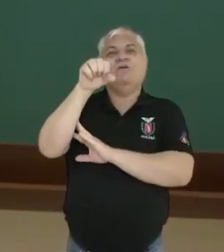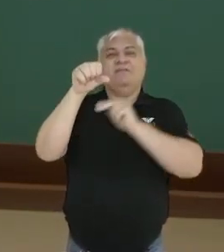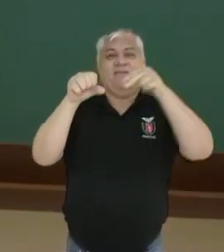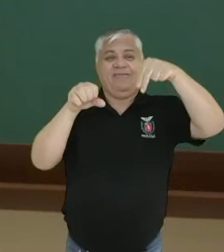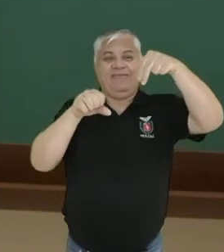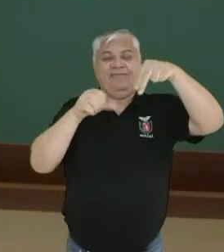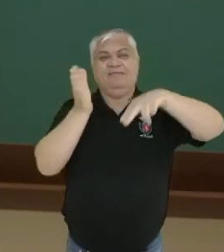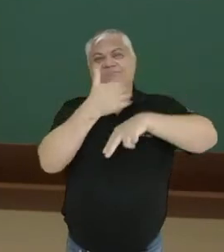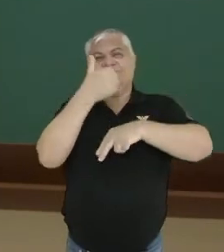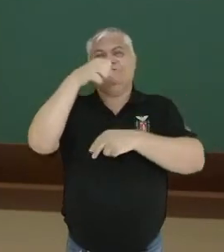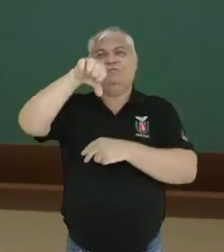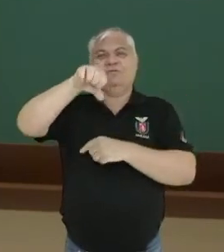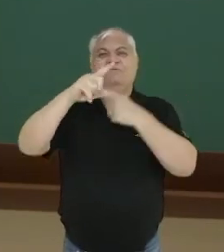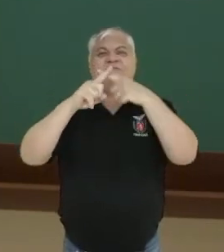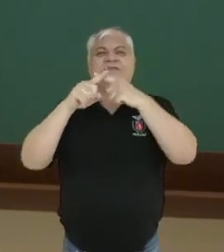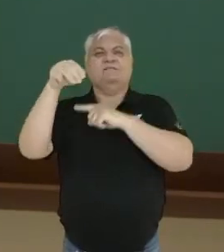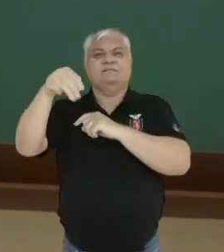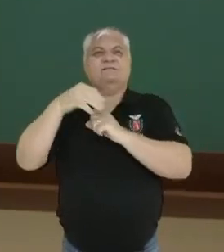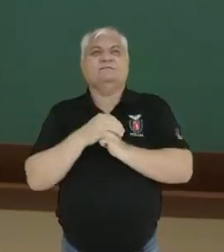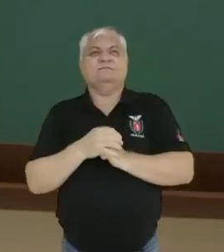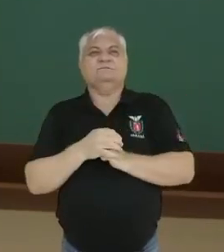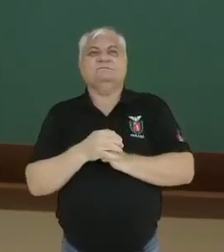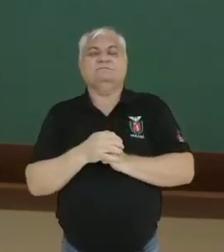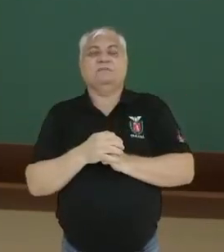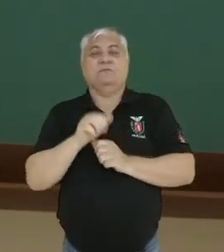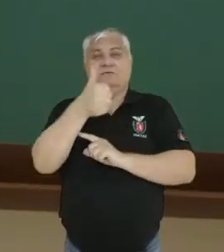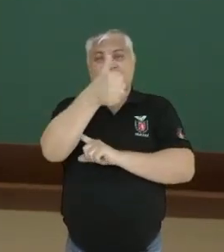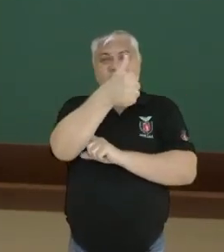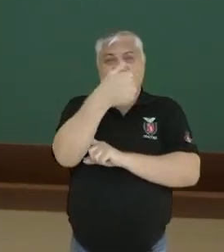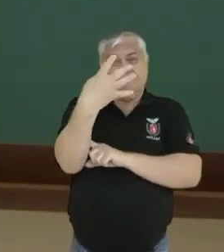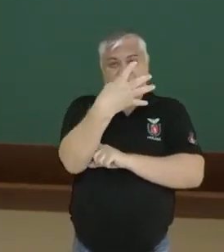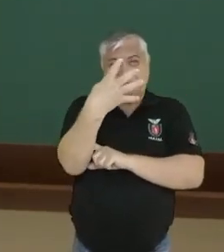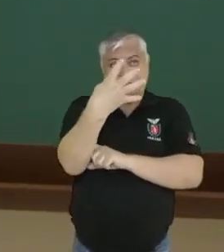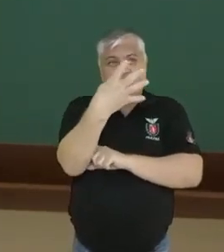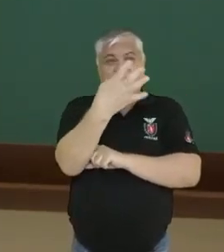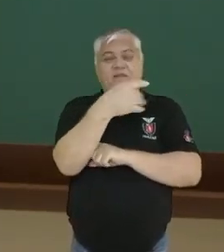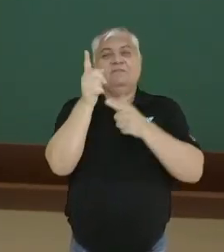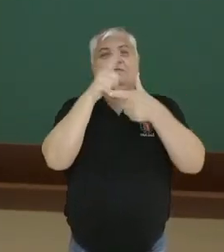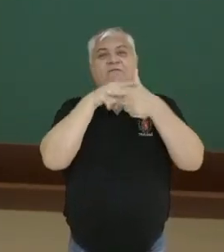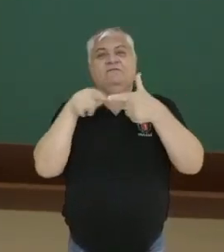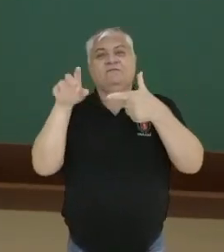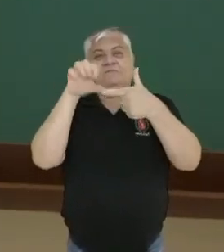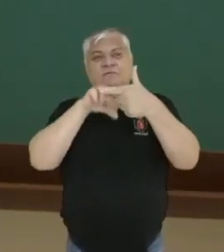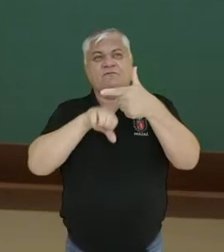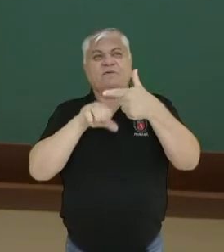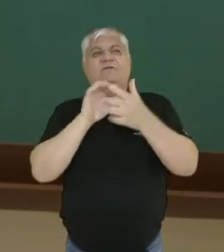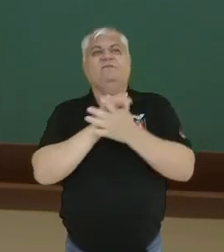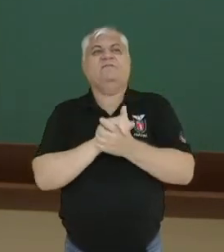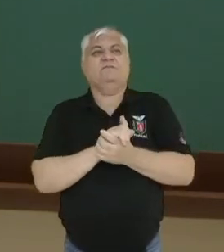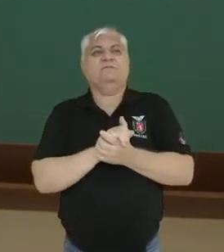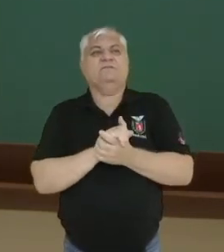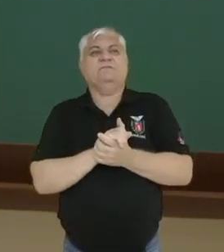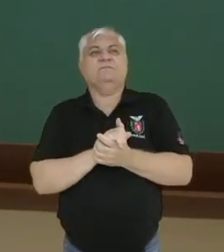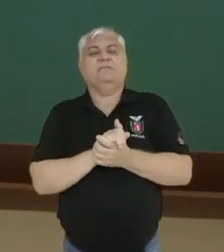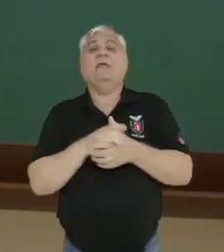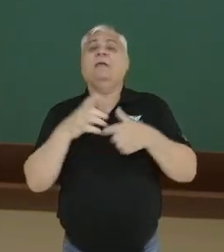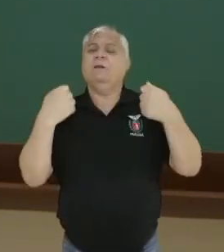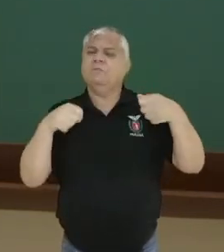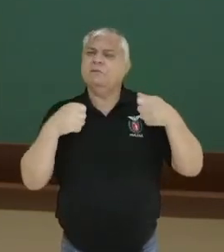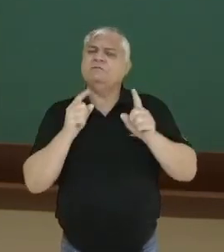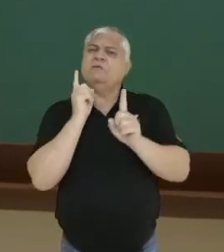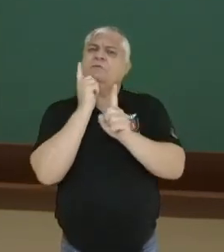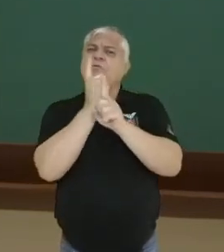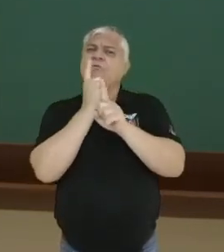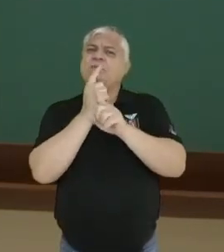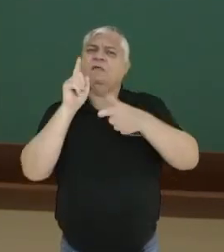eu não queria a projeção, eu quero a soma dos catetos. Mas eu preciso da projeção para ter o cateto. Aí eu também preciso da hipotenusa, mas